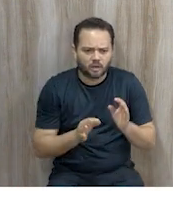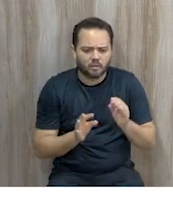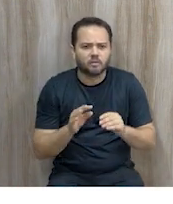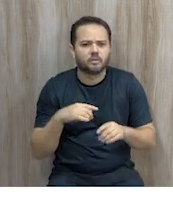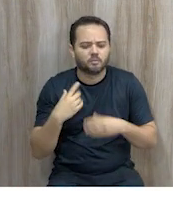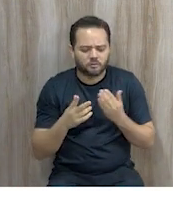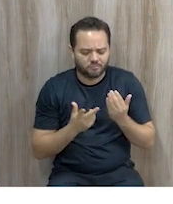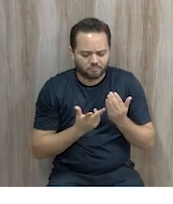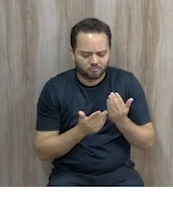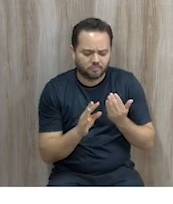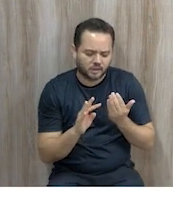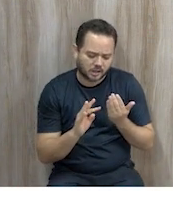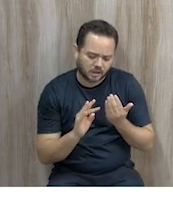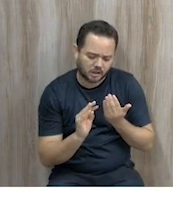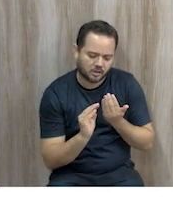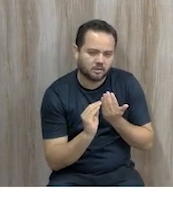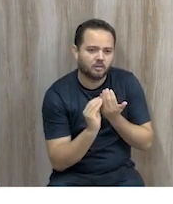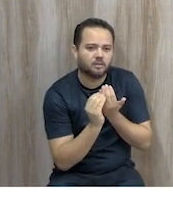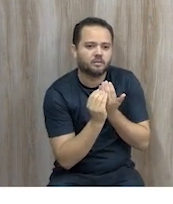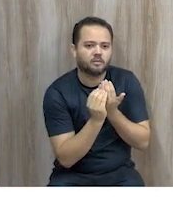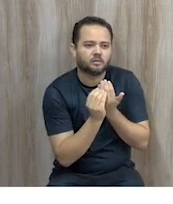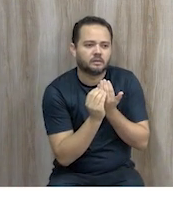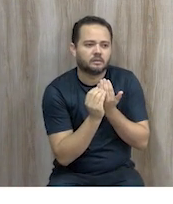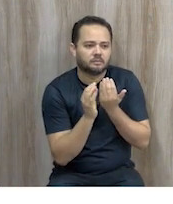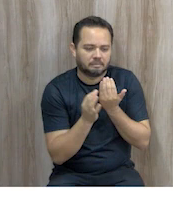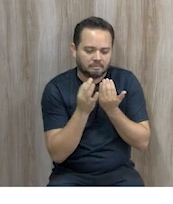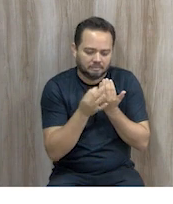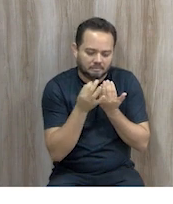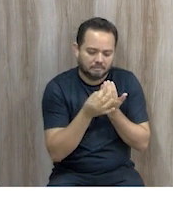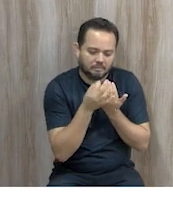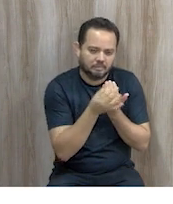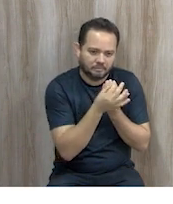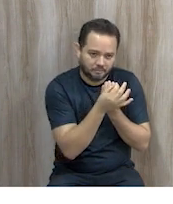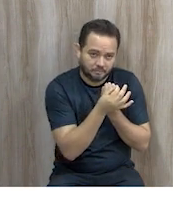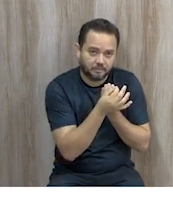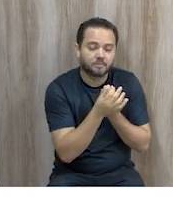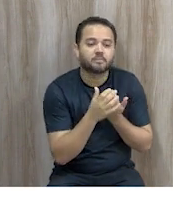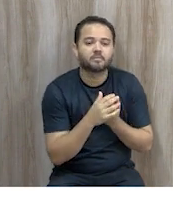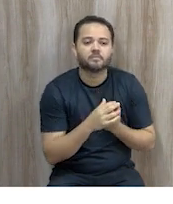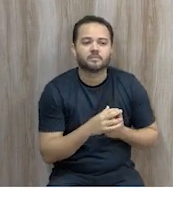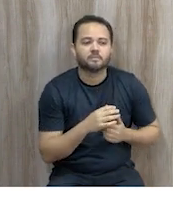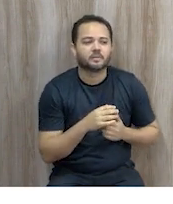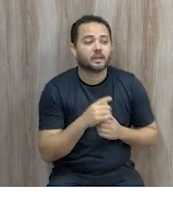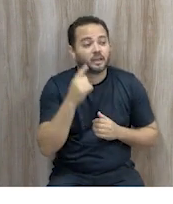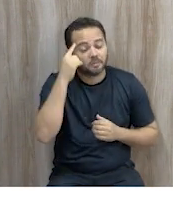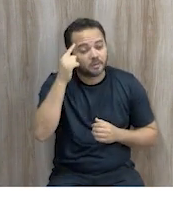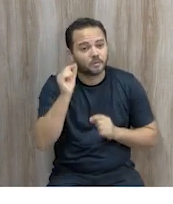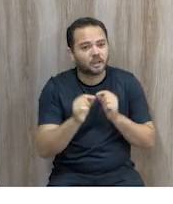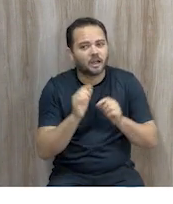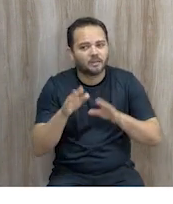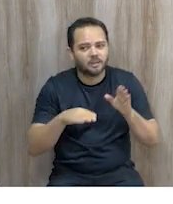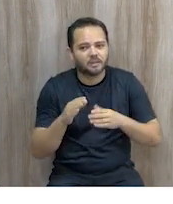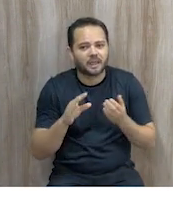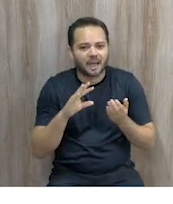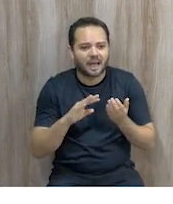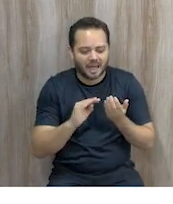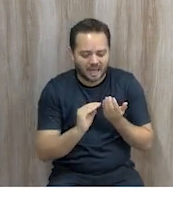tecido conjuntivo, sutura, lembrando que muitas vezes a gente quer ganhar um pouquinho mais de faixa de